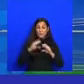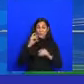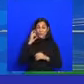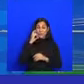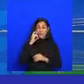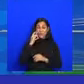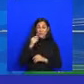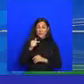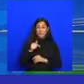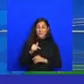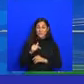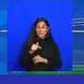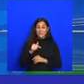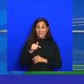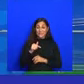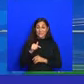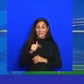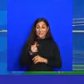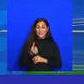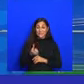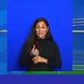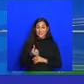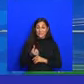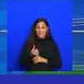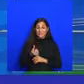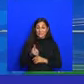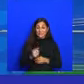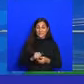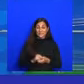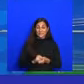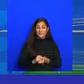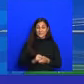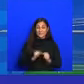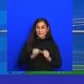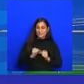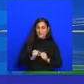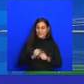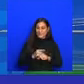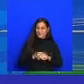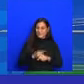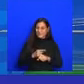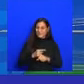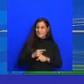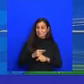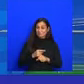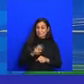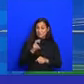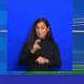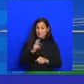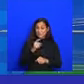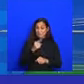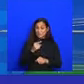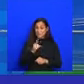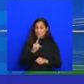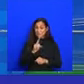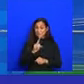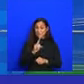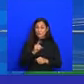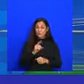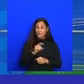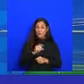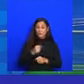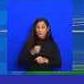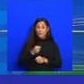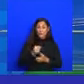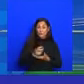76 rosa número 76 e pode ser agora hein o quinto e último número da